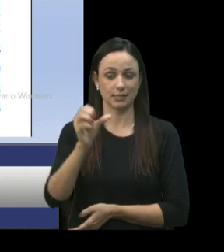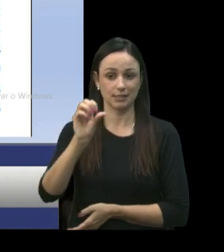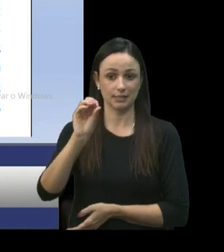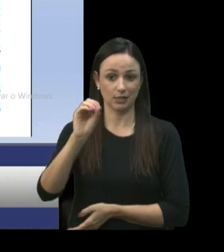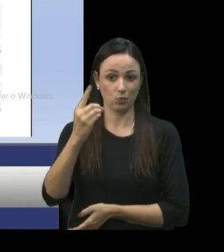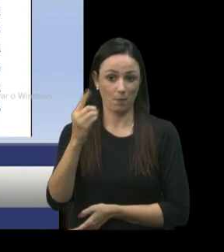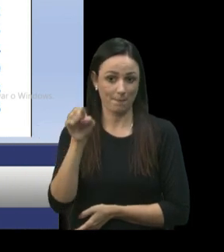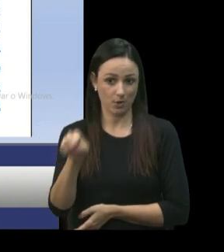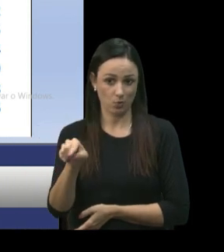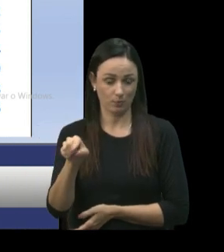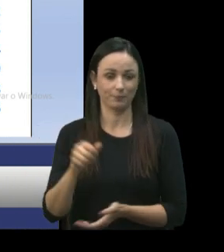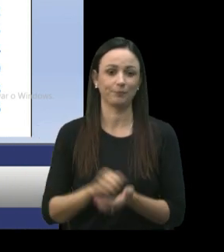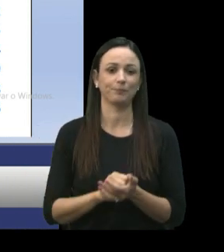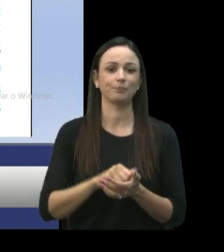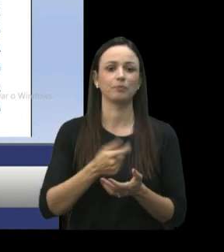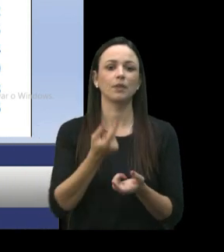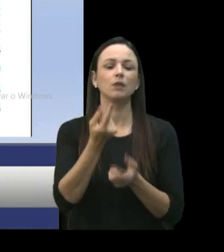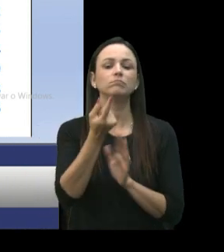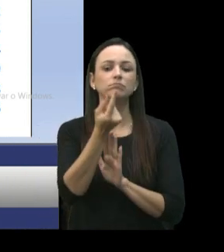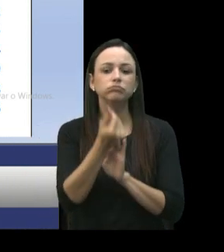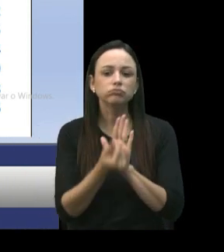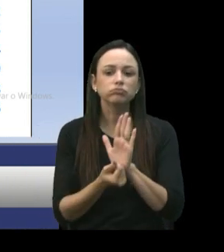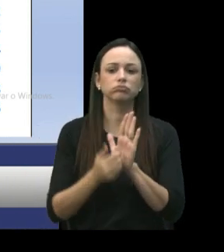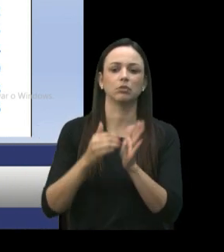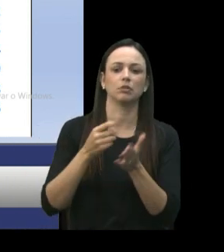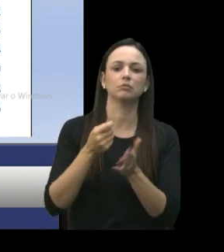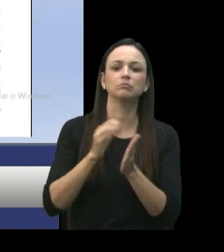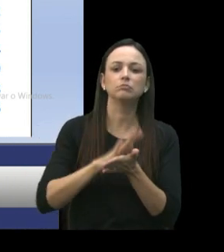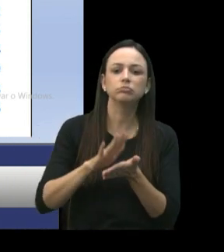R$57.601.000. Economia e Finanças,